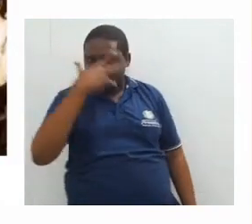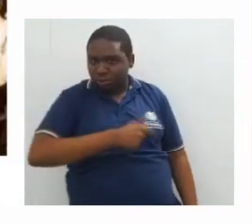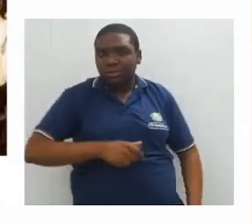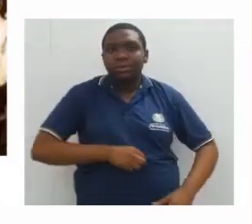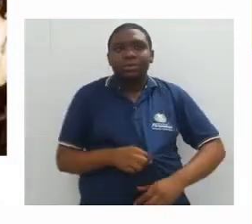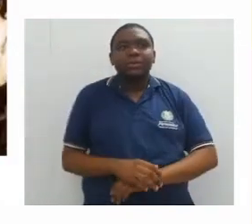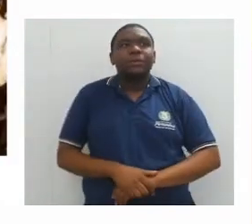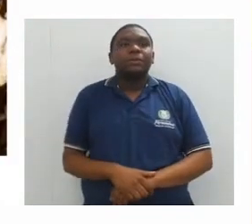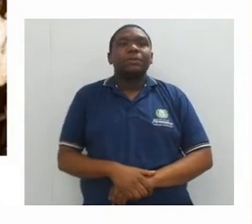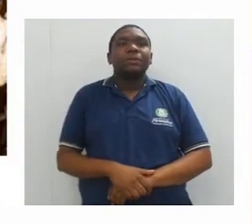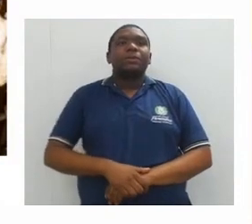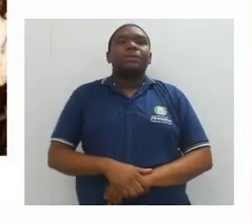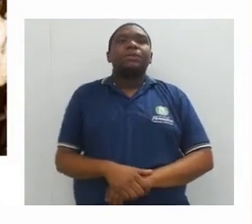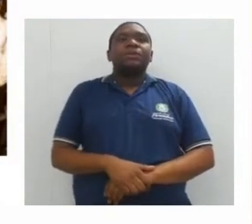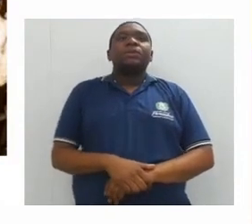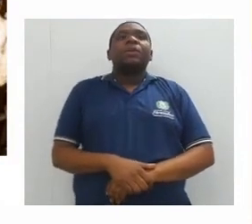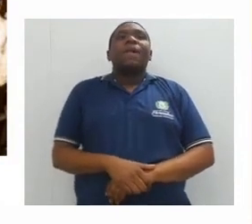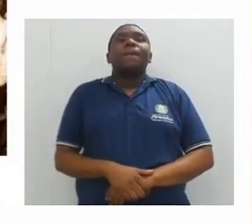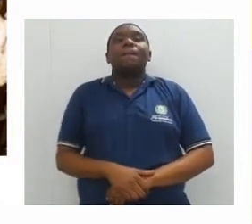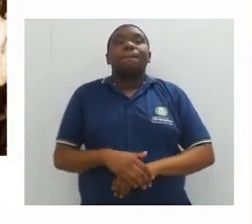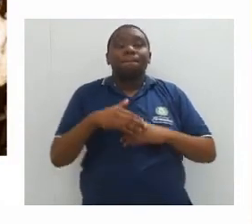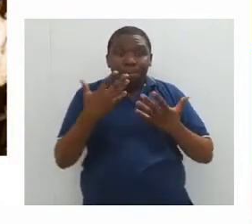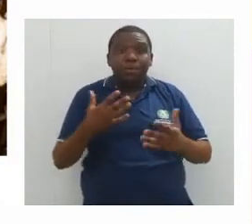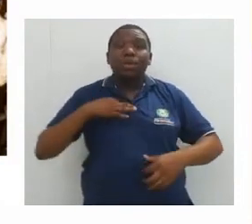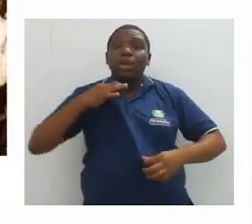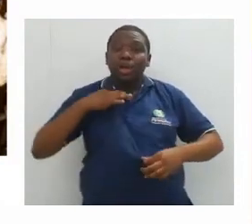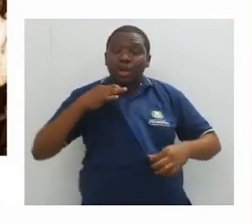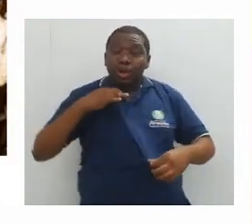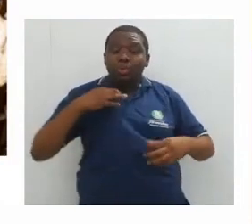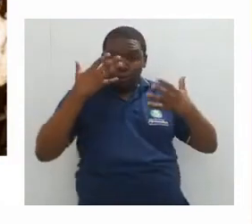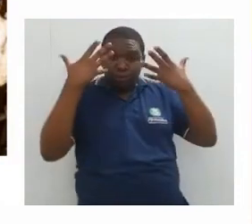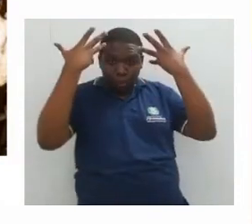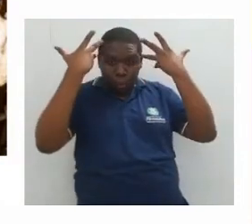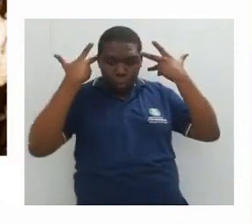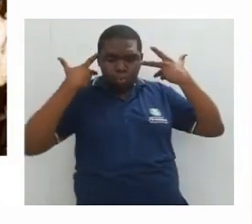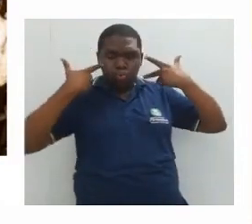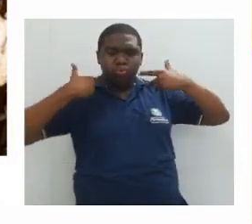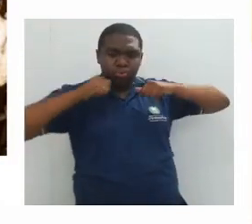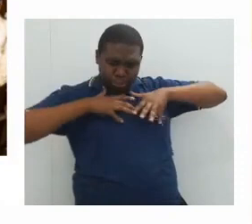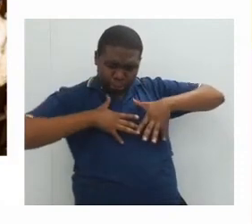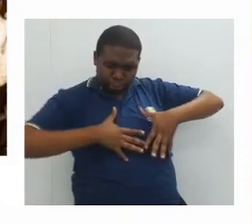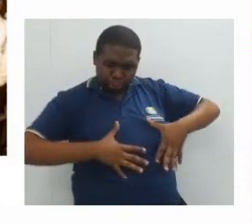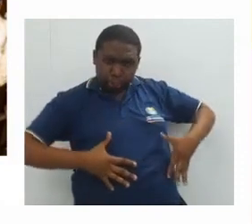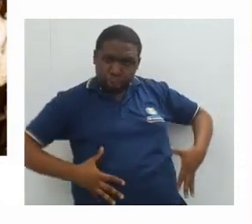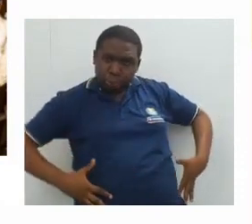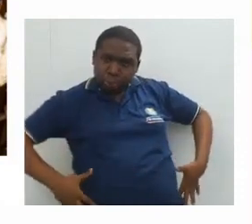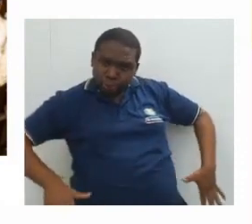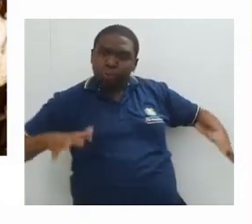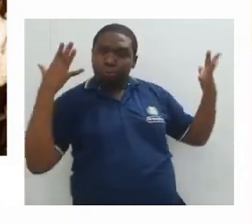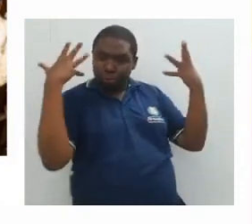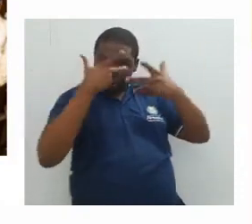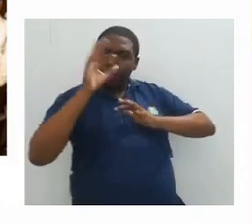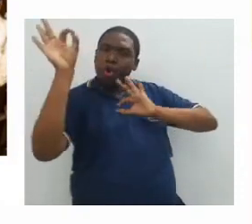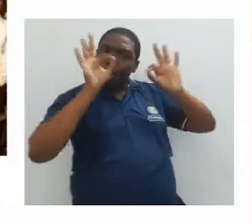Então, foi justamente isso que eu estava falando, né? Então, a indumentária e os adereços do caboclinho são emplumados e